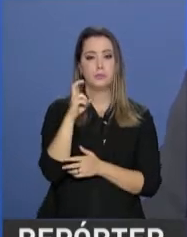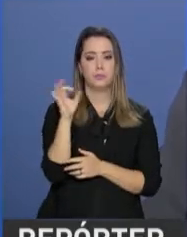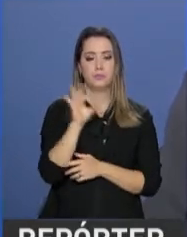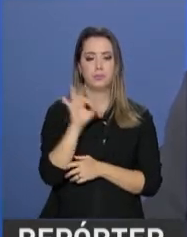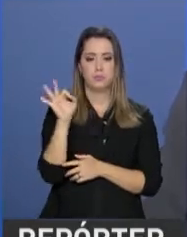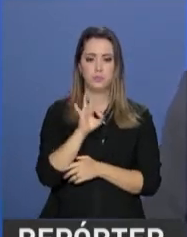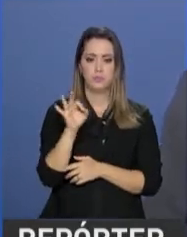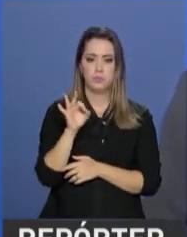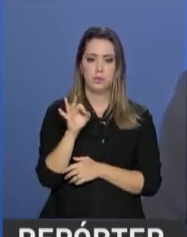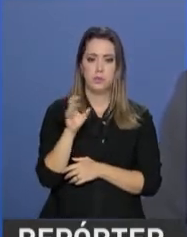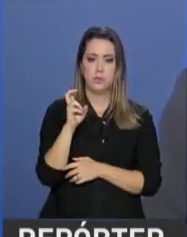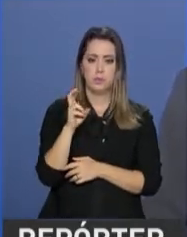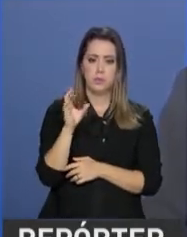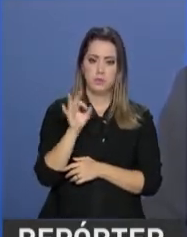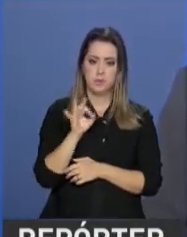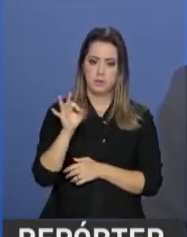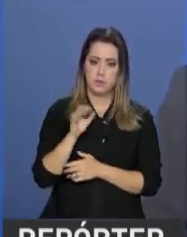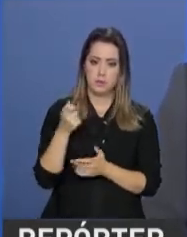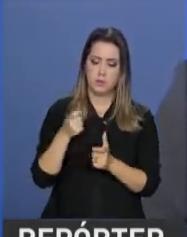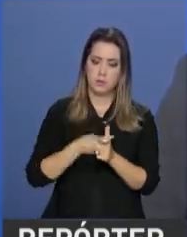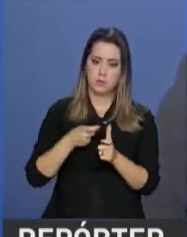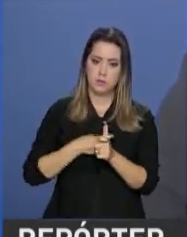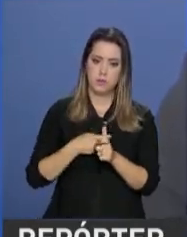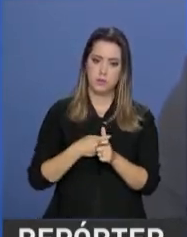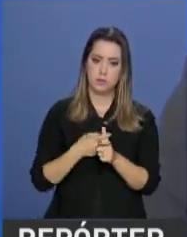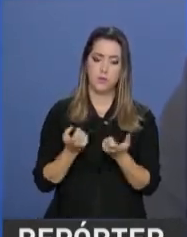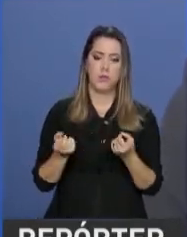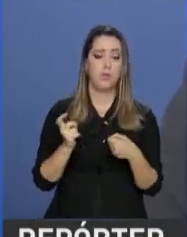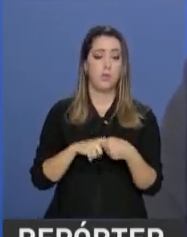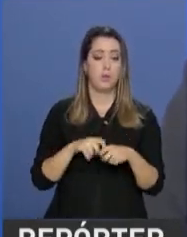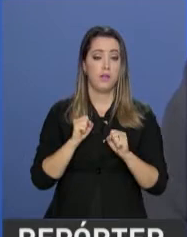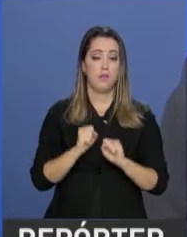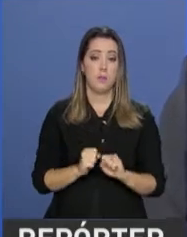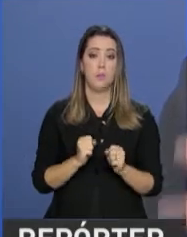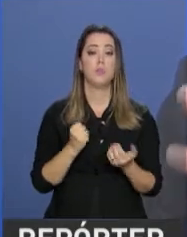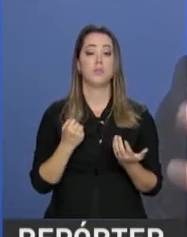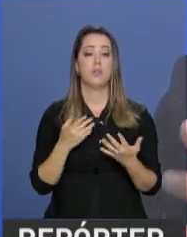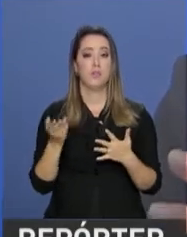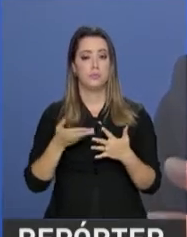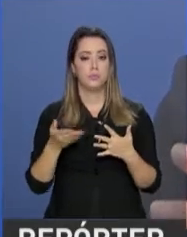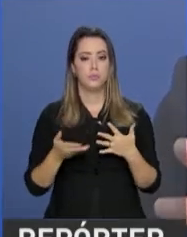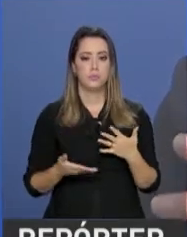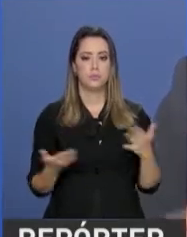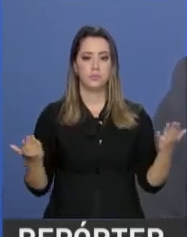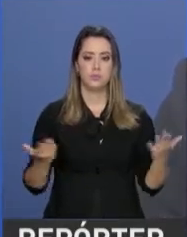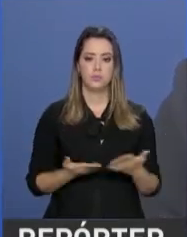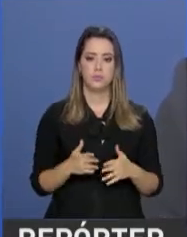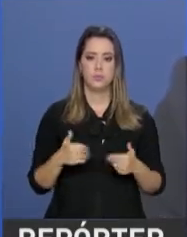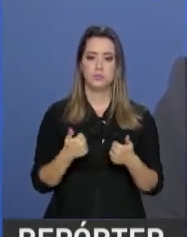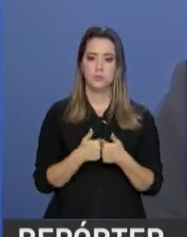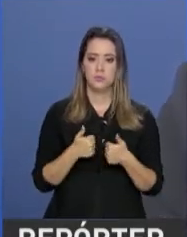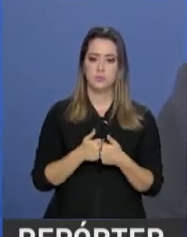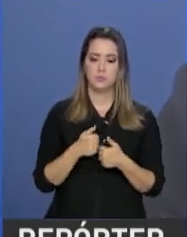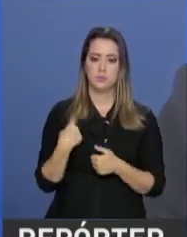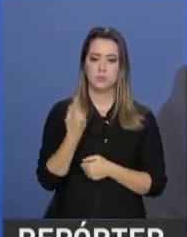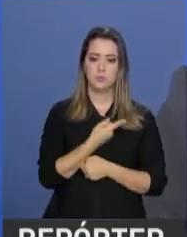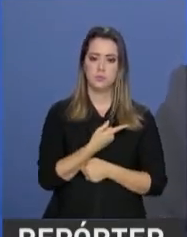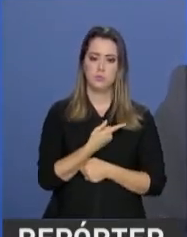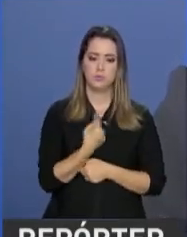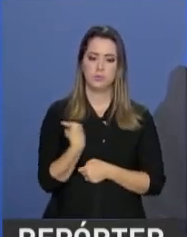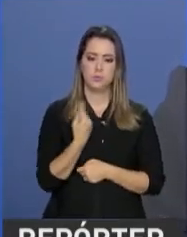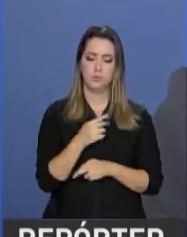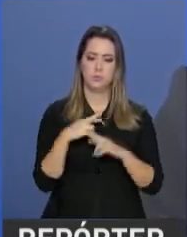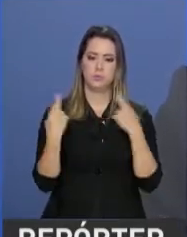a 5% débito que recuperar o crédito e ainda recentemente não é nós